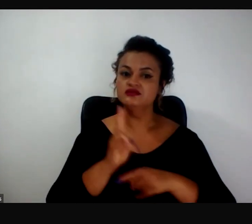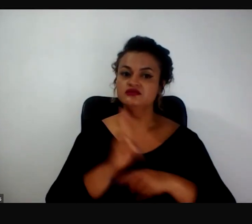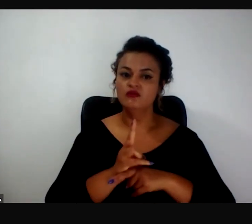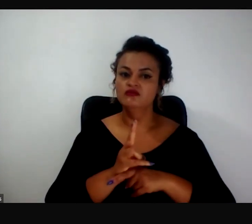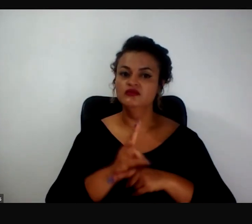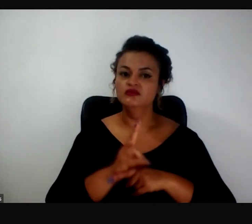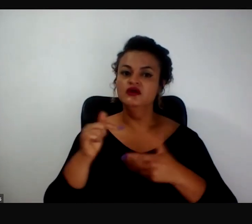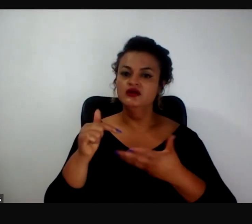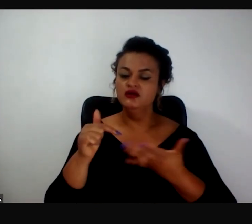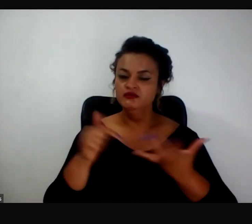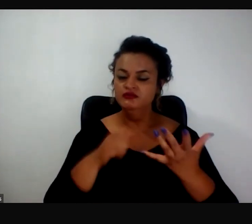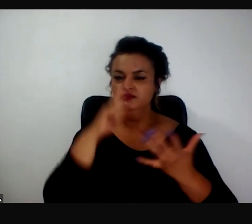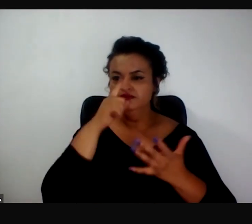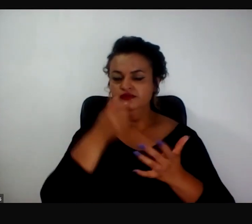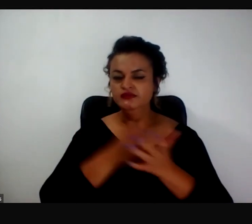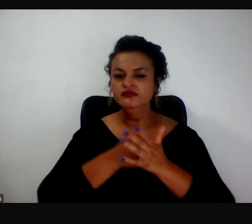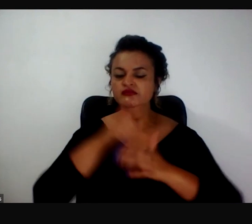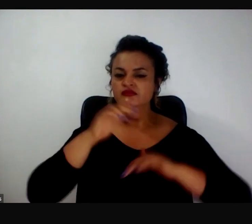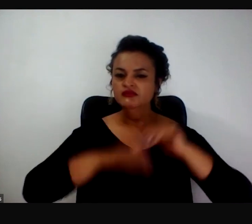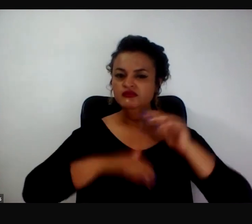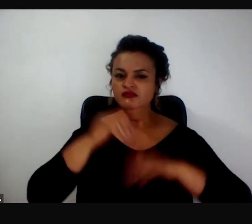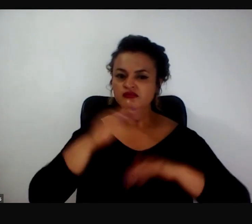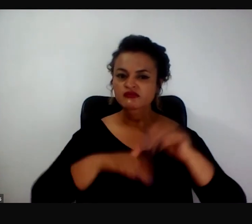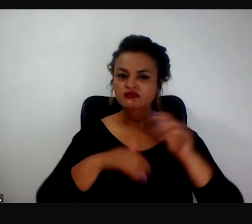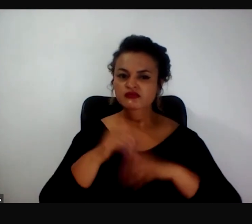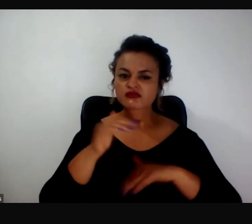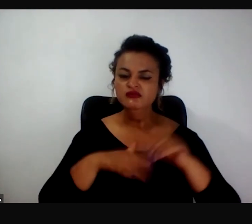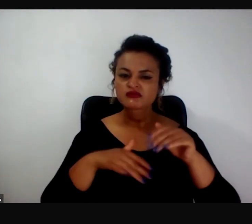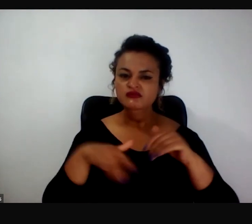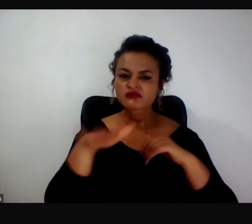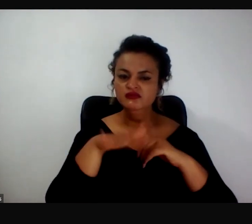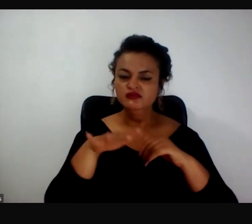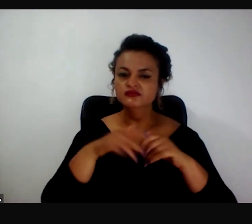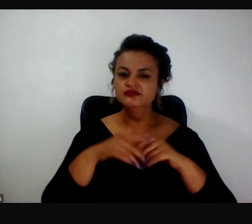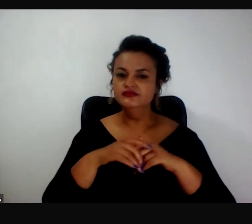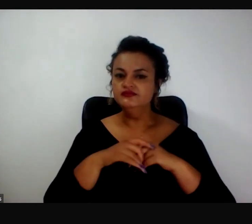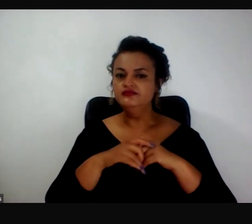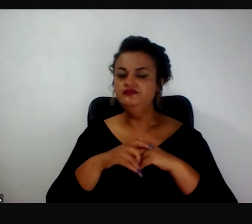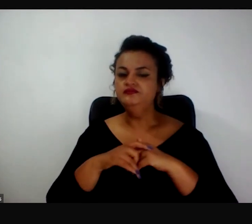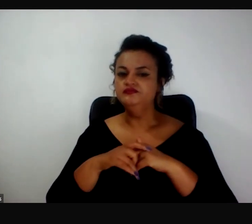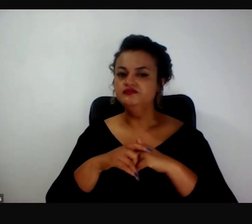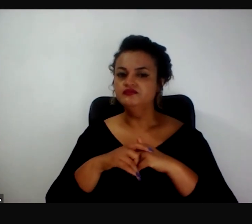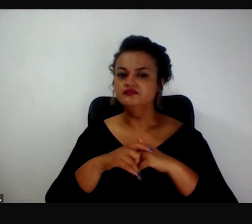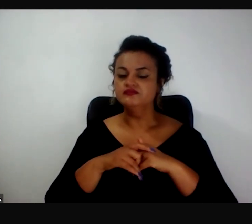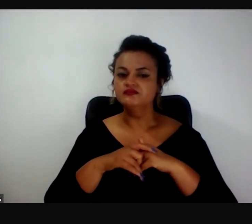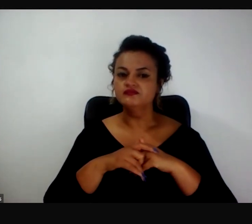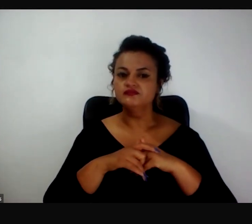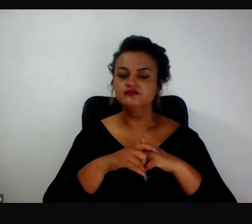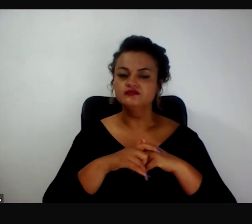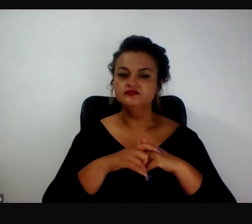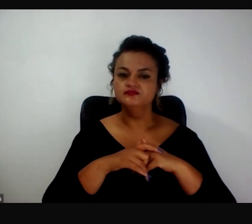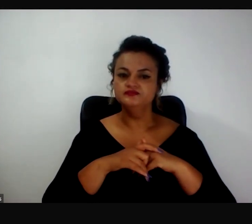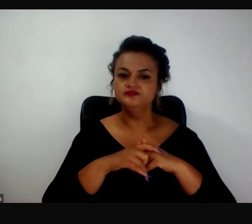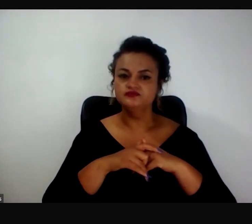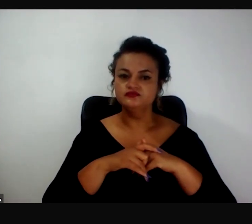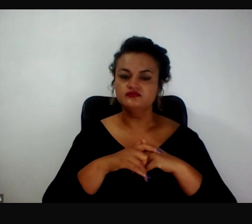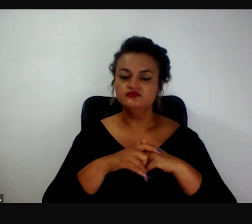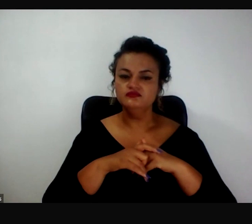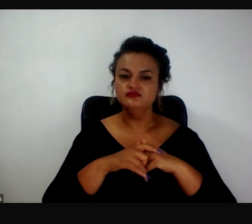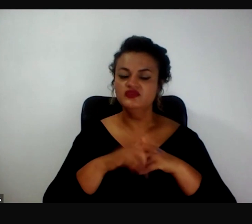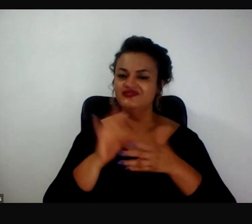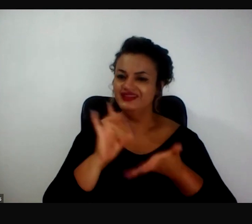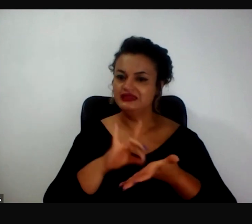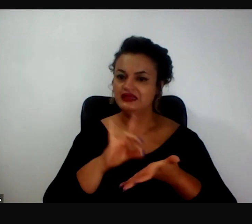pessoas concretas que tinham o caso, do chamado ius litigatoris. É verdade